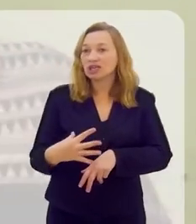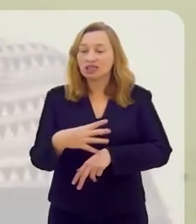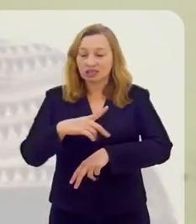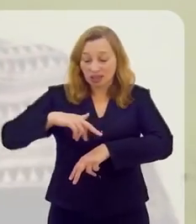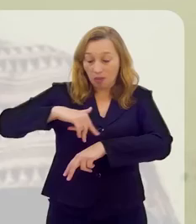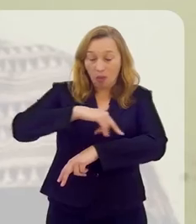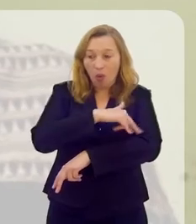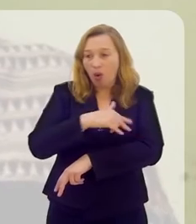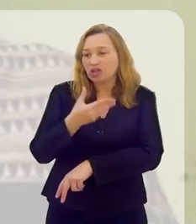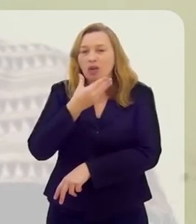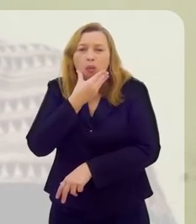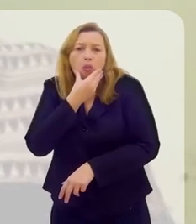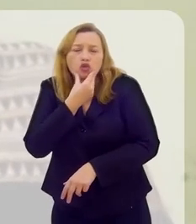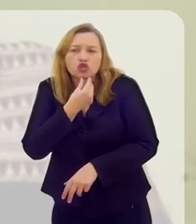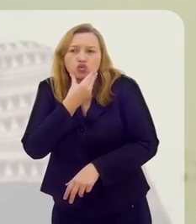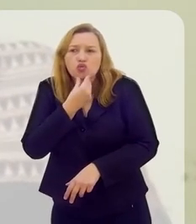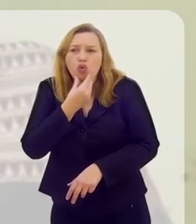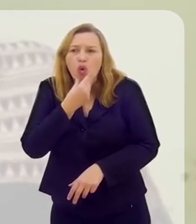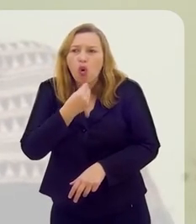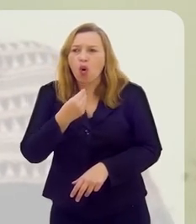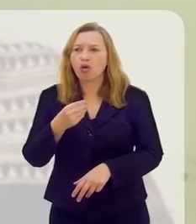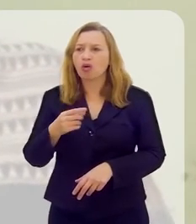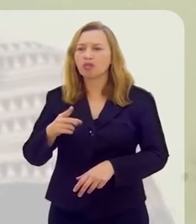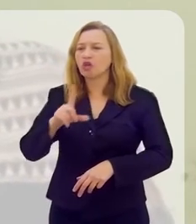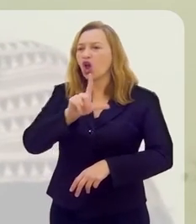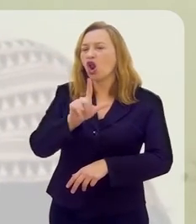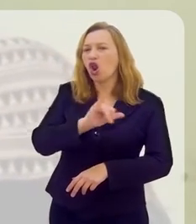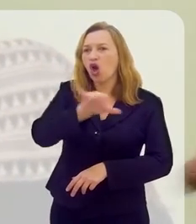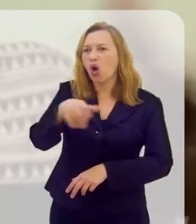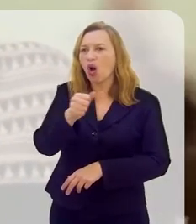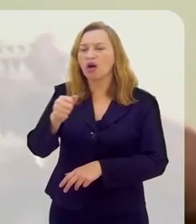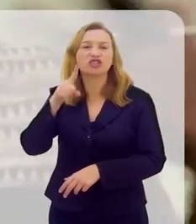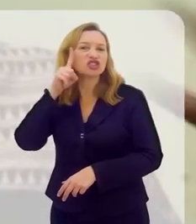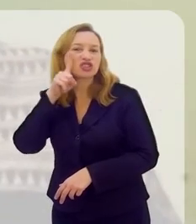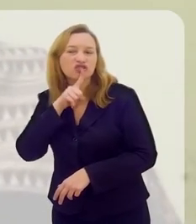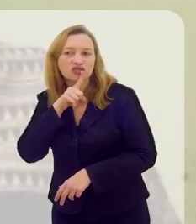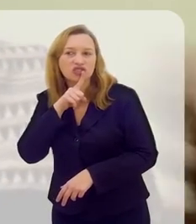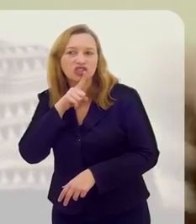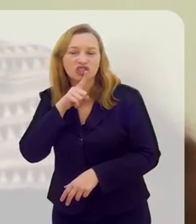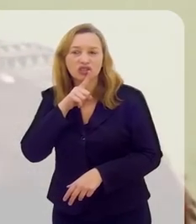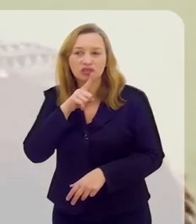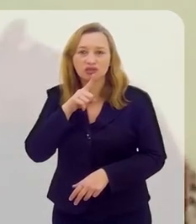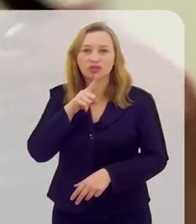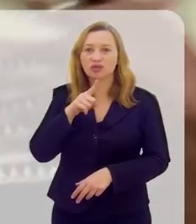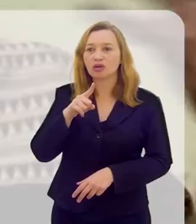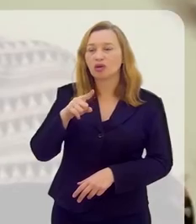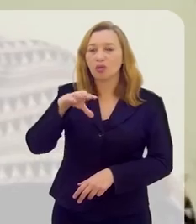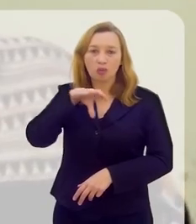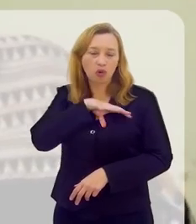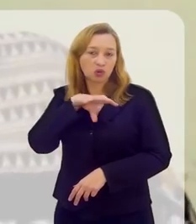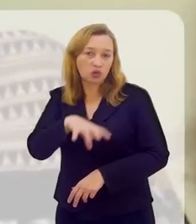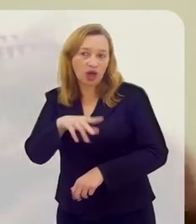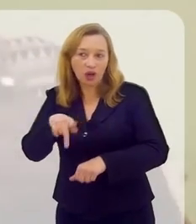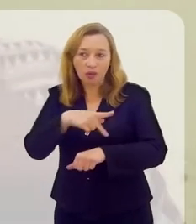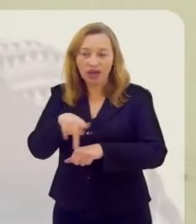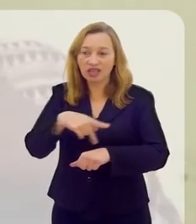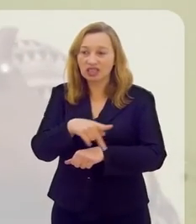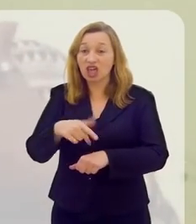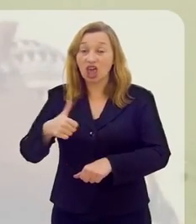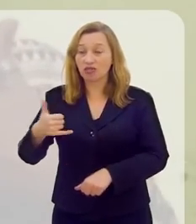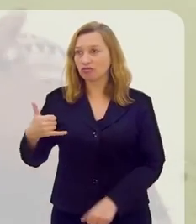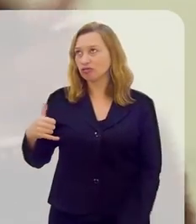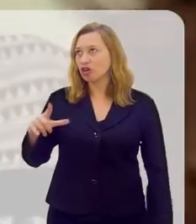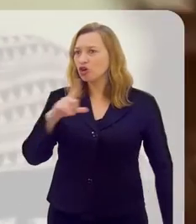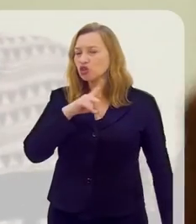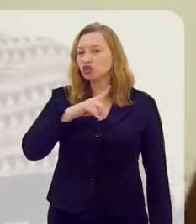todo colorido, ele abriu lojas, né, nos Estados Unidos, né, em Nova York, ele abriu em Portugal. Então aquilo para mim abriu meus olhos. Eu tinha